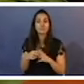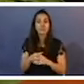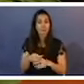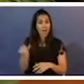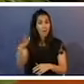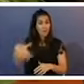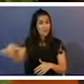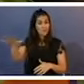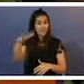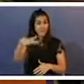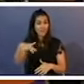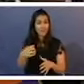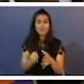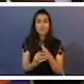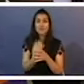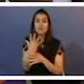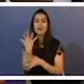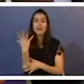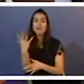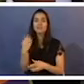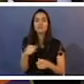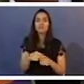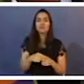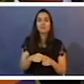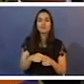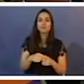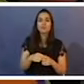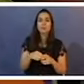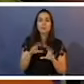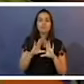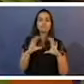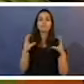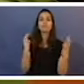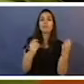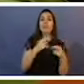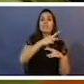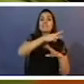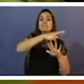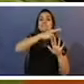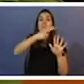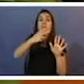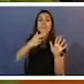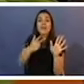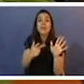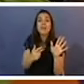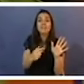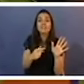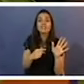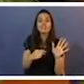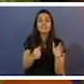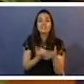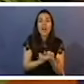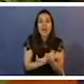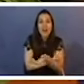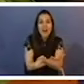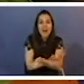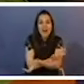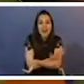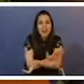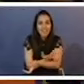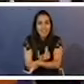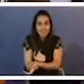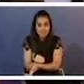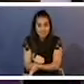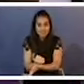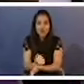formado principalmente por grandes áreas cobertas por centenas de espécies de gramíneas também